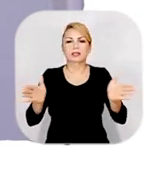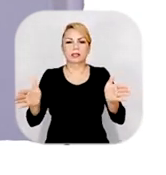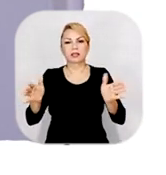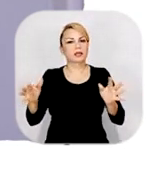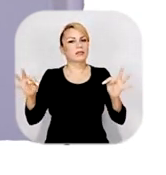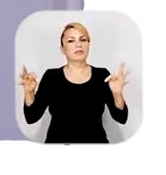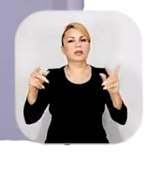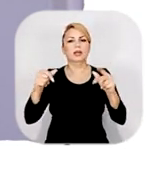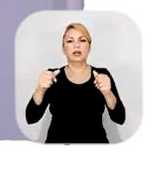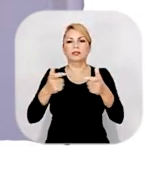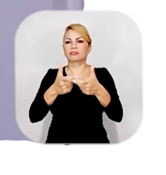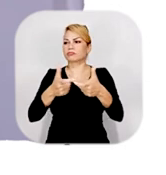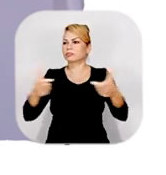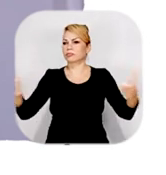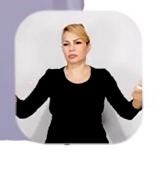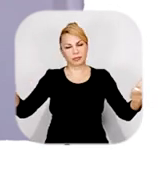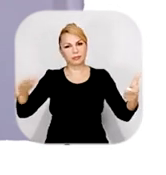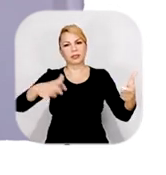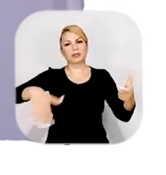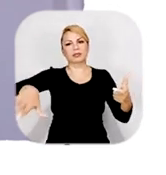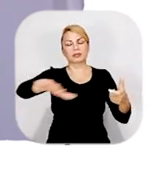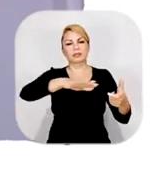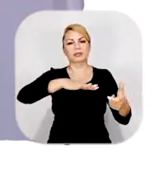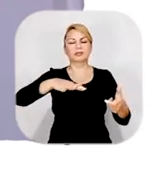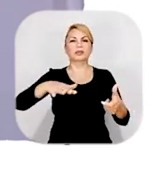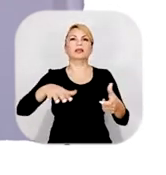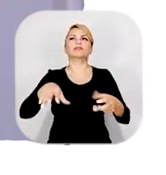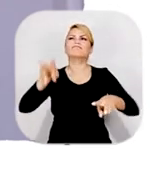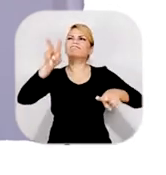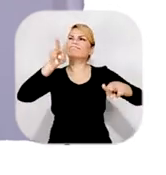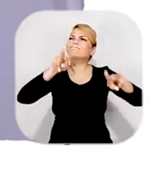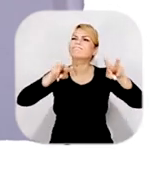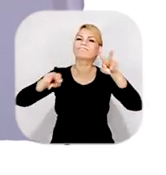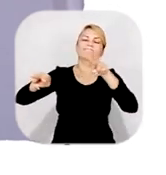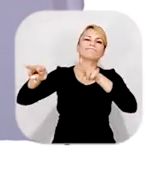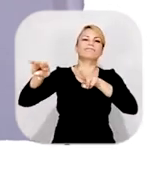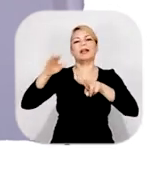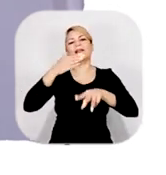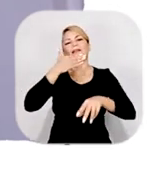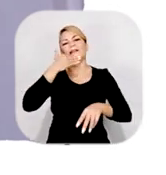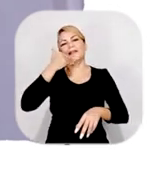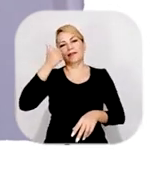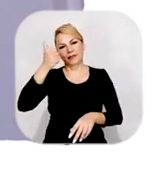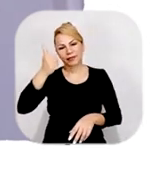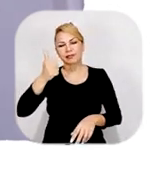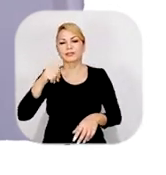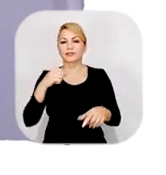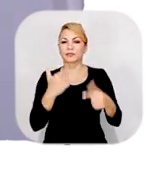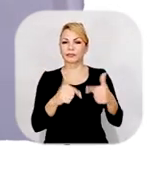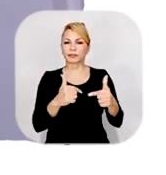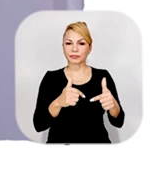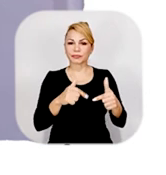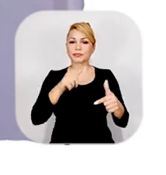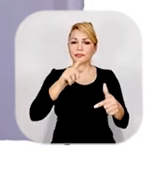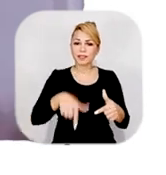abrangente, para ter uma ideia já visual, né, do trabalho do... É um filme que faz